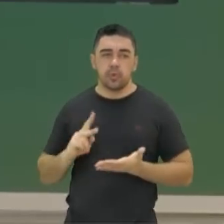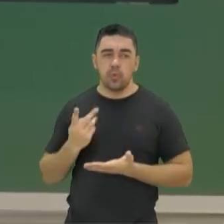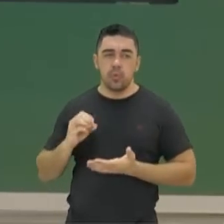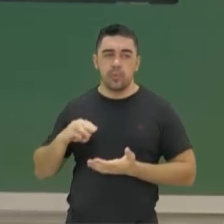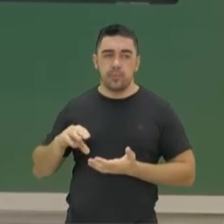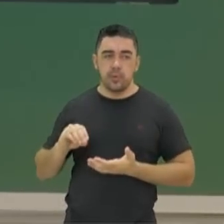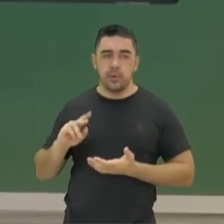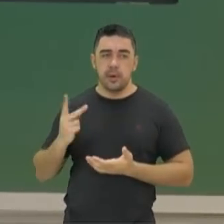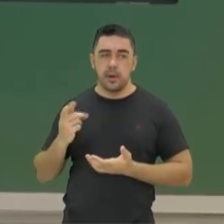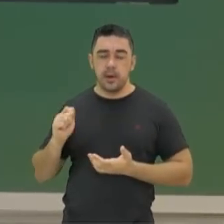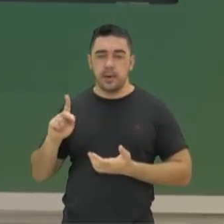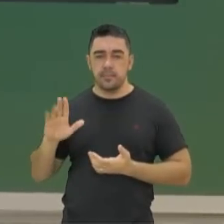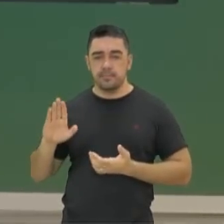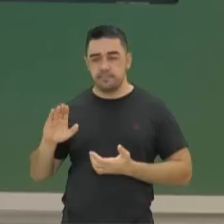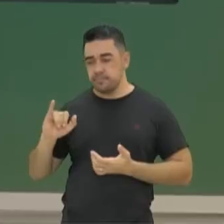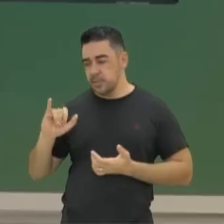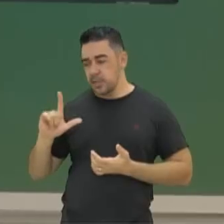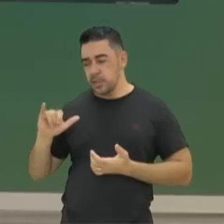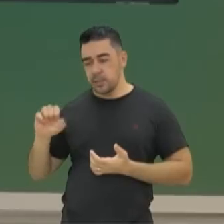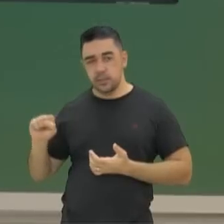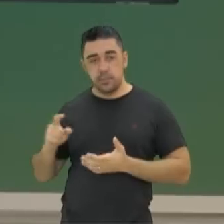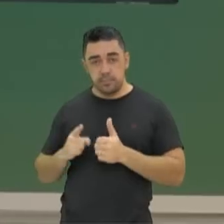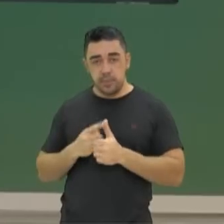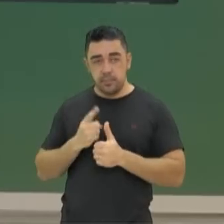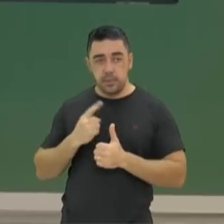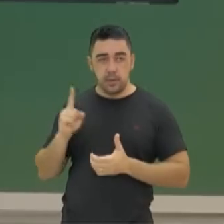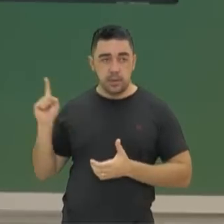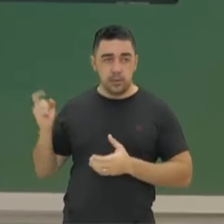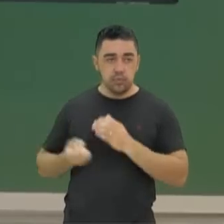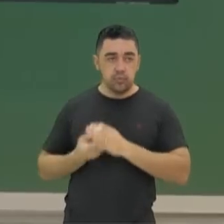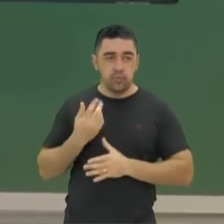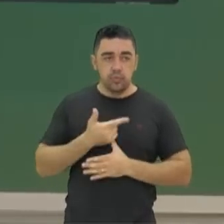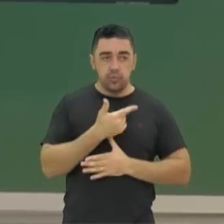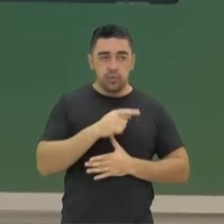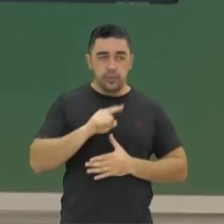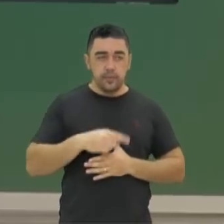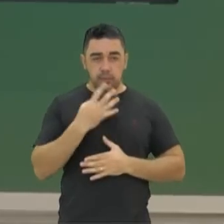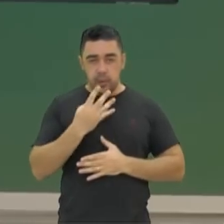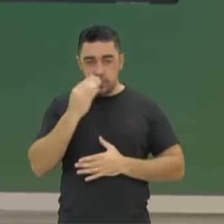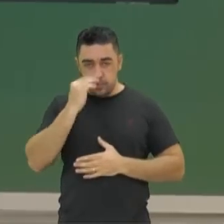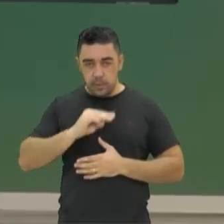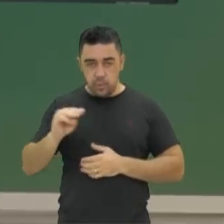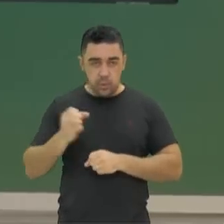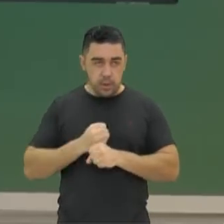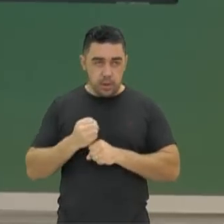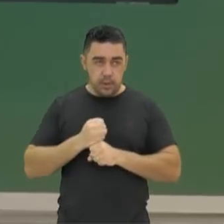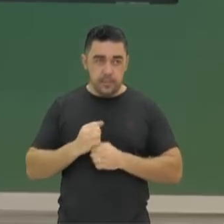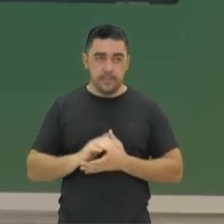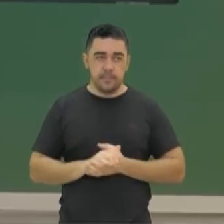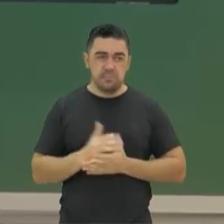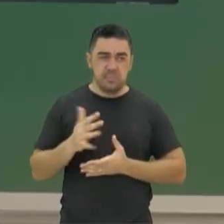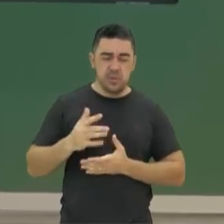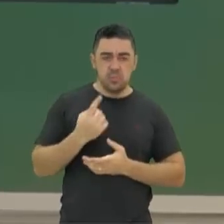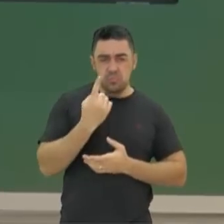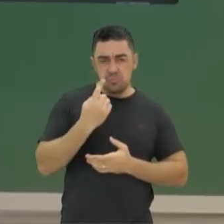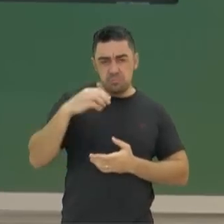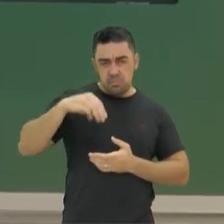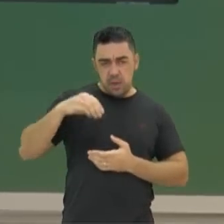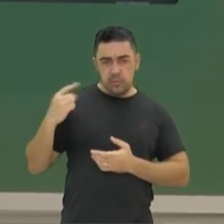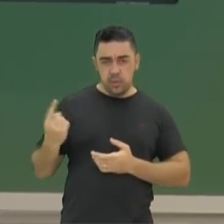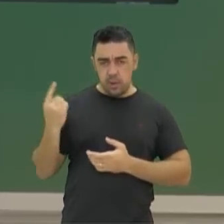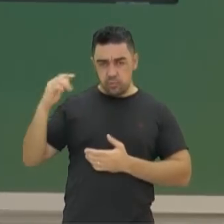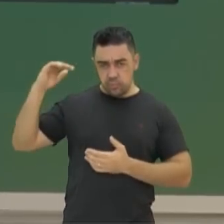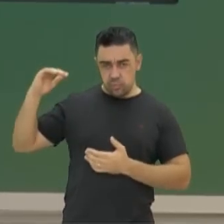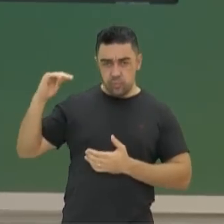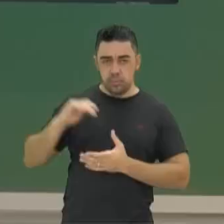Tá? Nosso primeiro aqui do gênero Homo. Surgiu ali há 2,4 milhões de anos, tinha ali 1 metro mais ou menos,